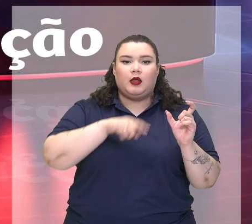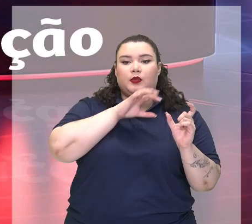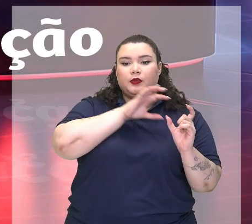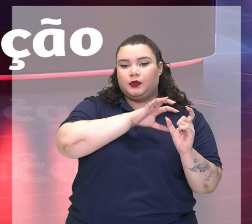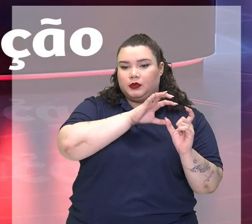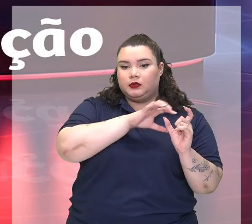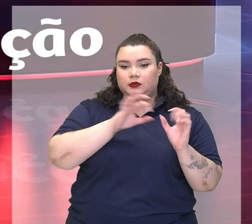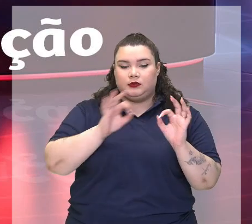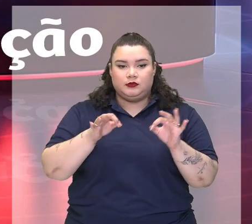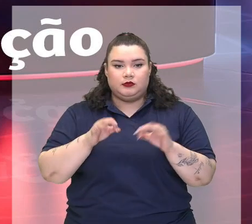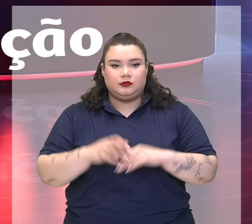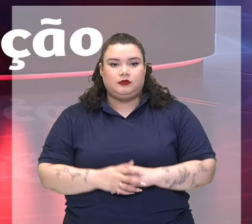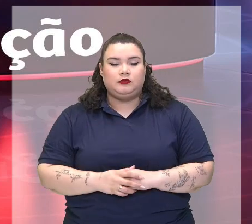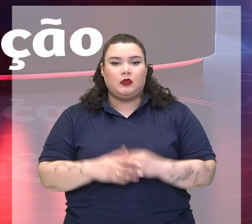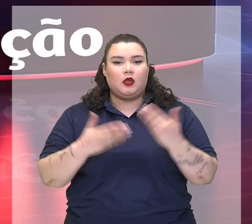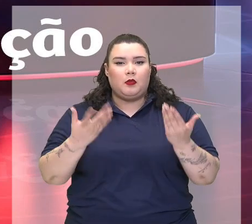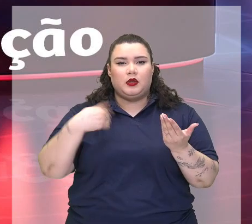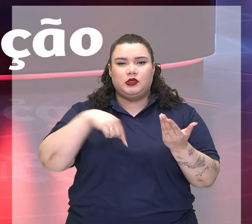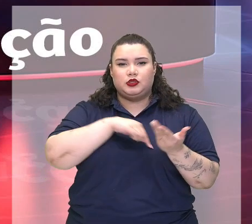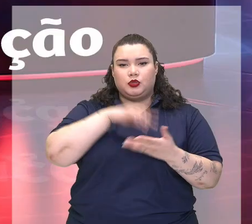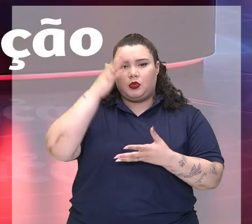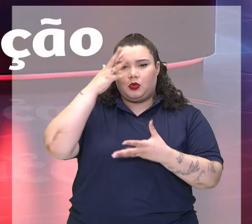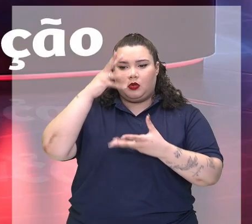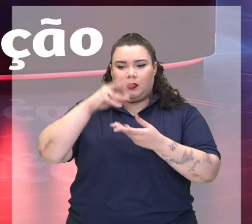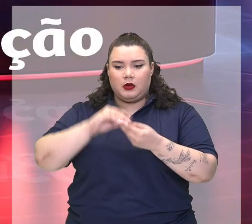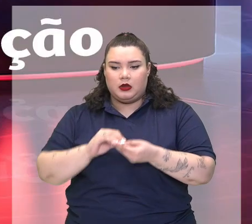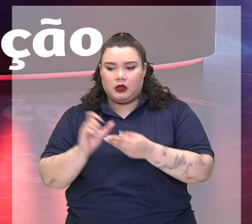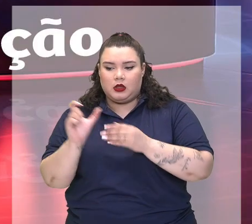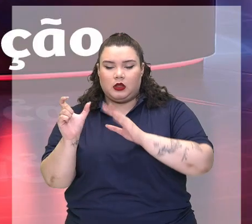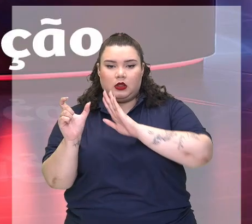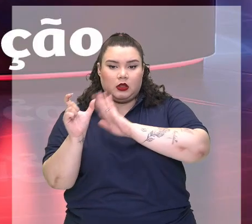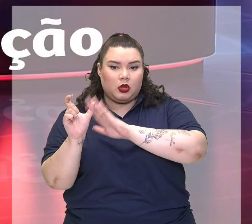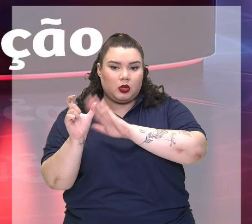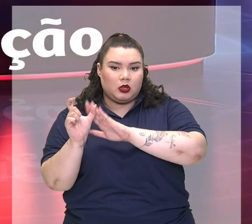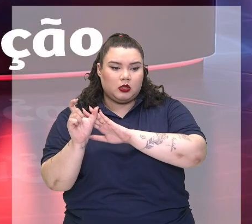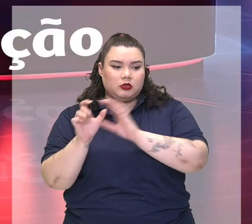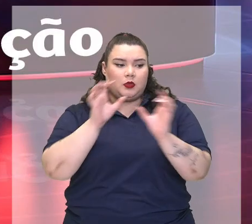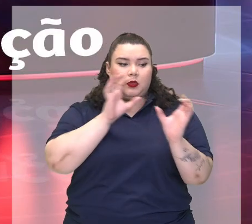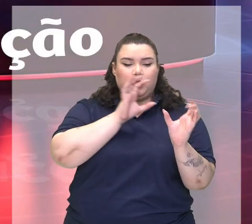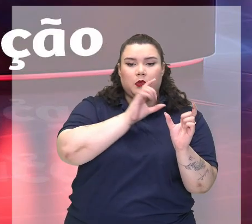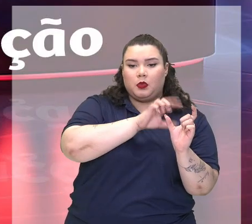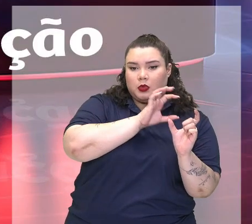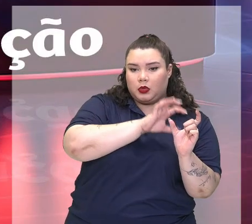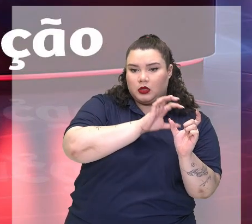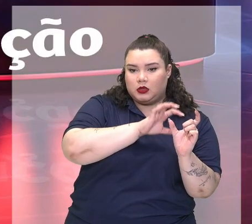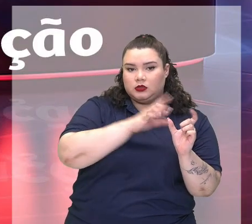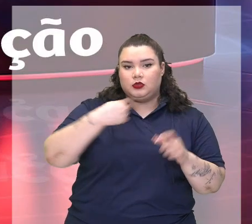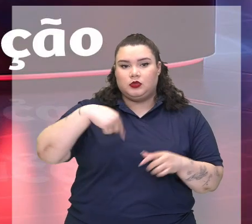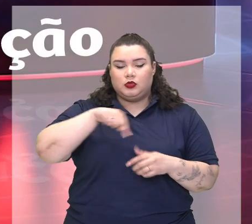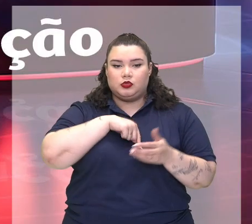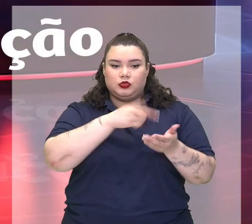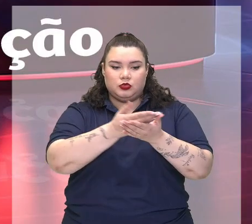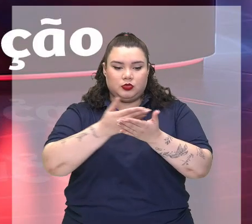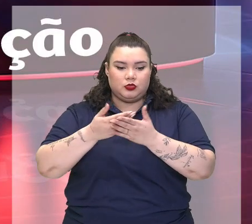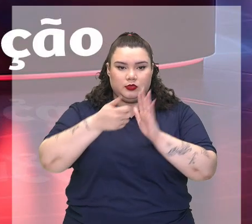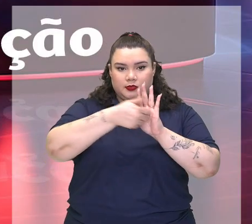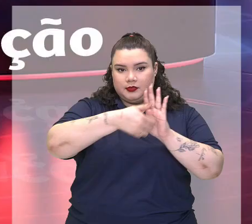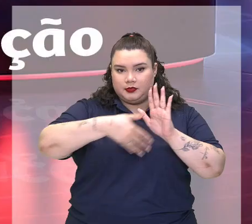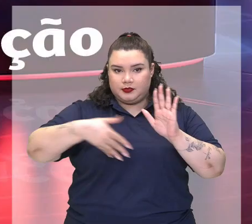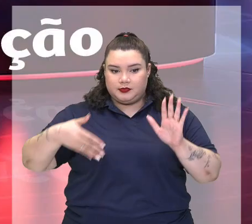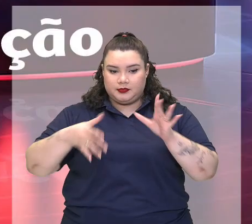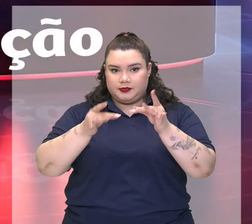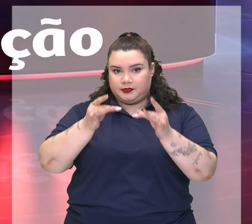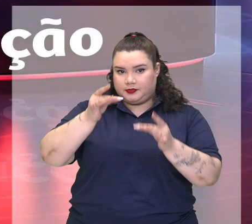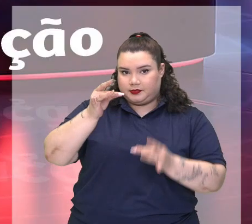conceituação de conotação e denotação e adentrarmos nas figuras de linguagem da aula